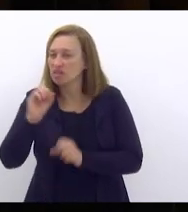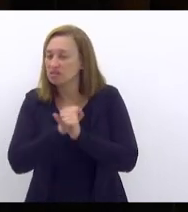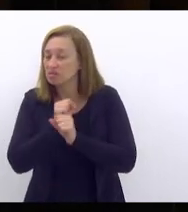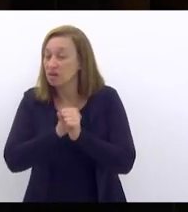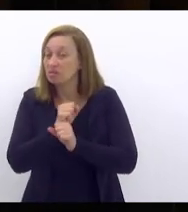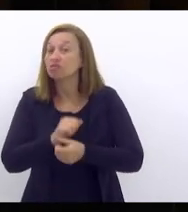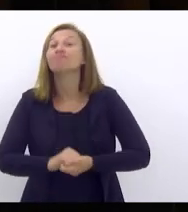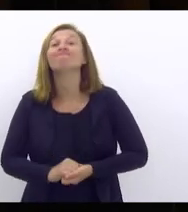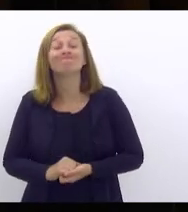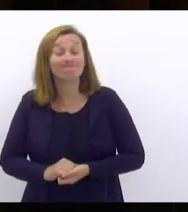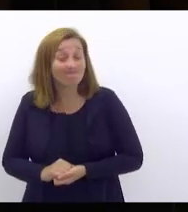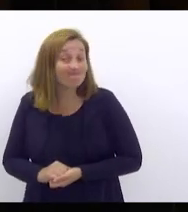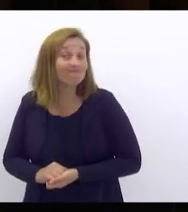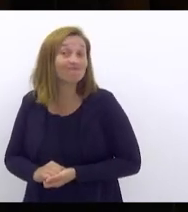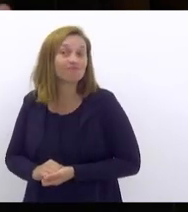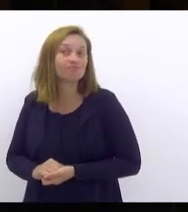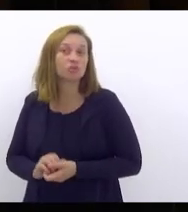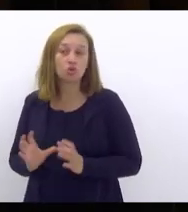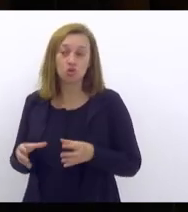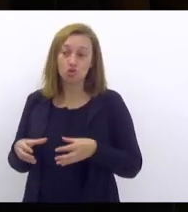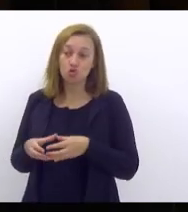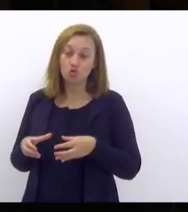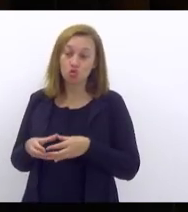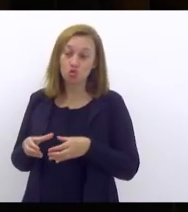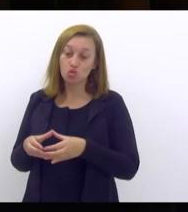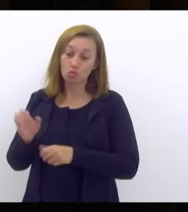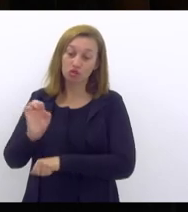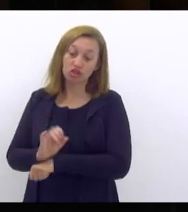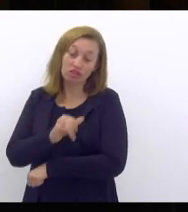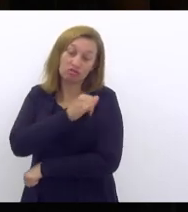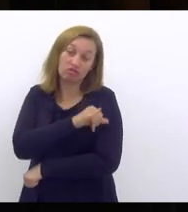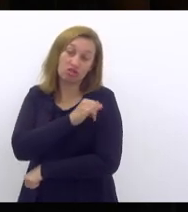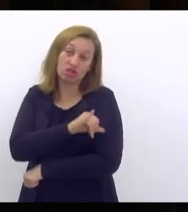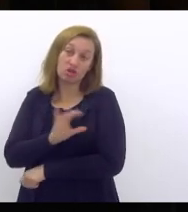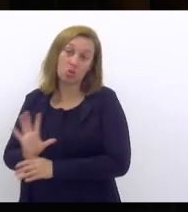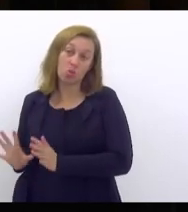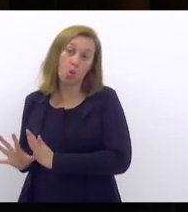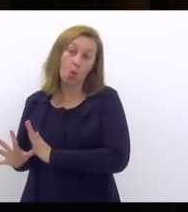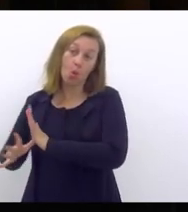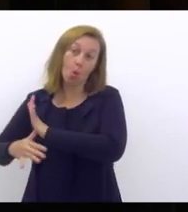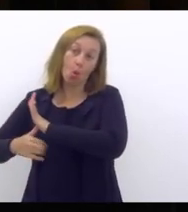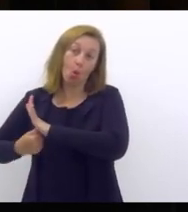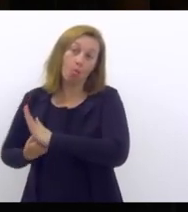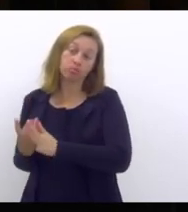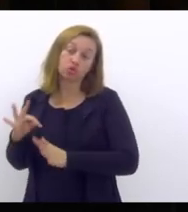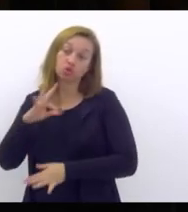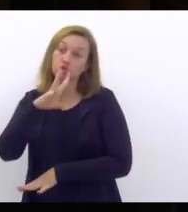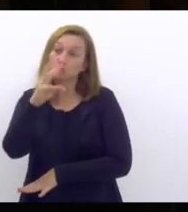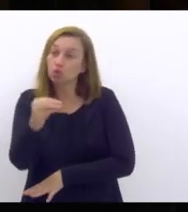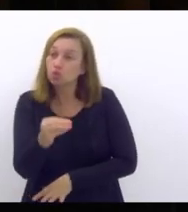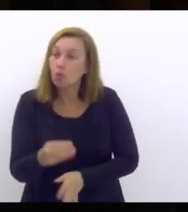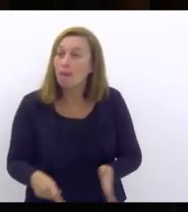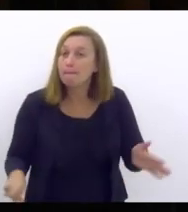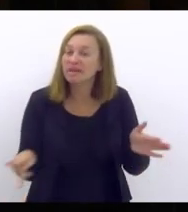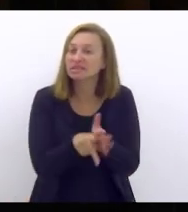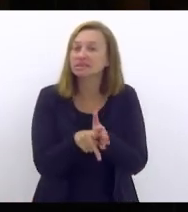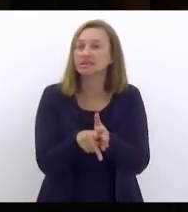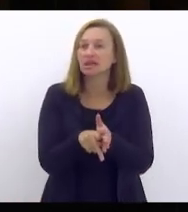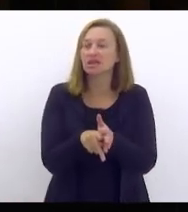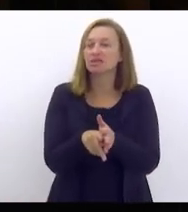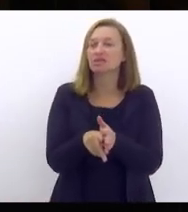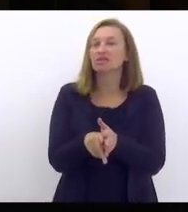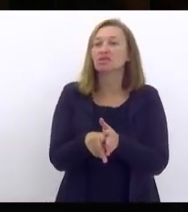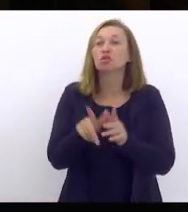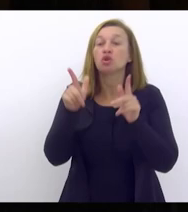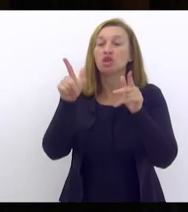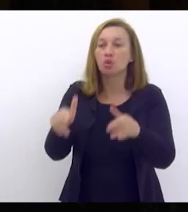anos. Uma quadrilha no estado do Rio de Janeiro instalada. Tudo faz parte do